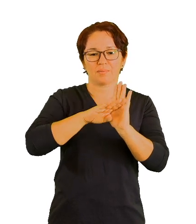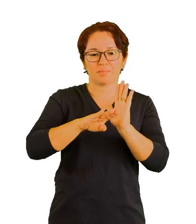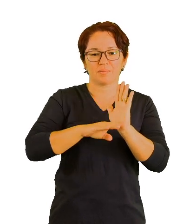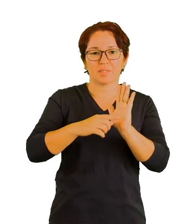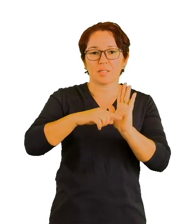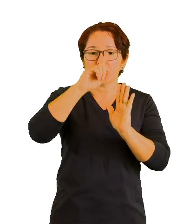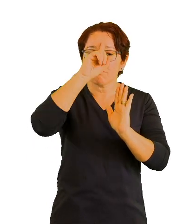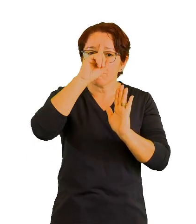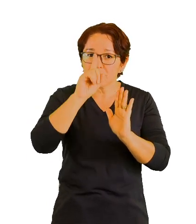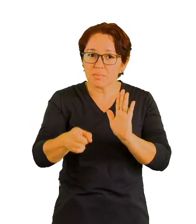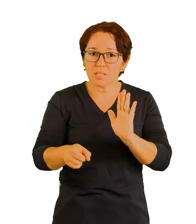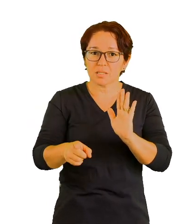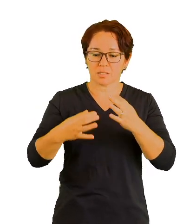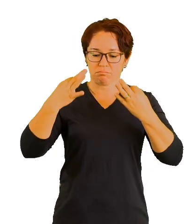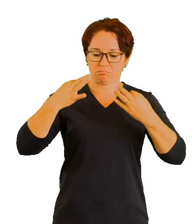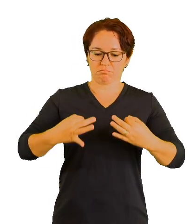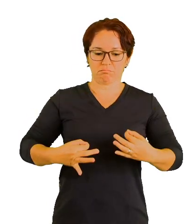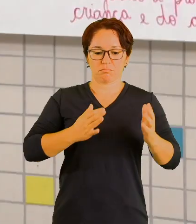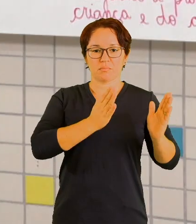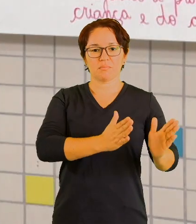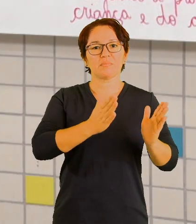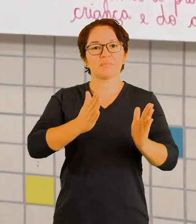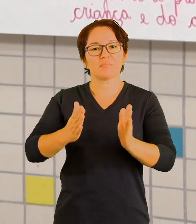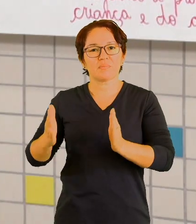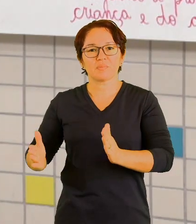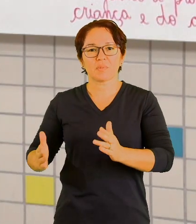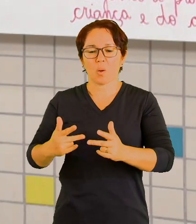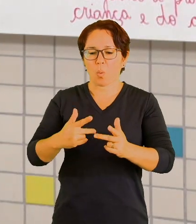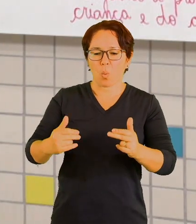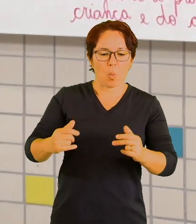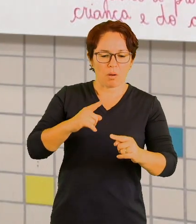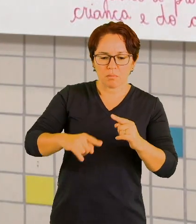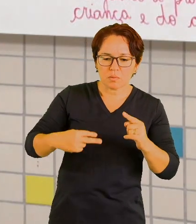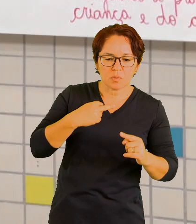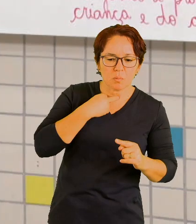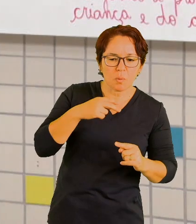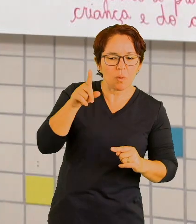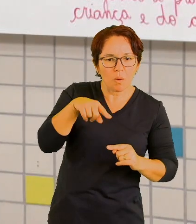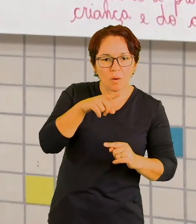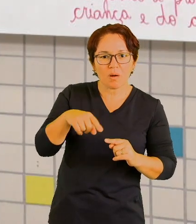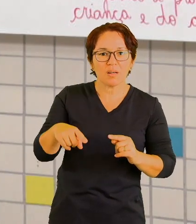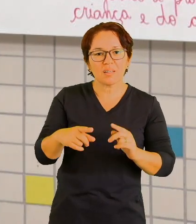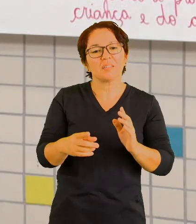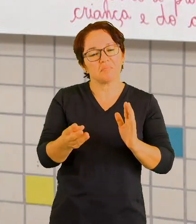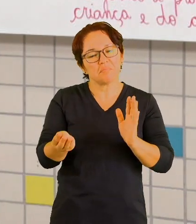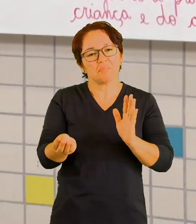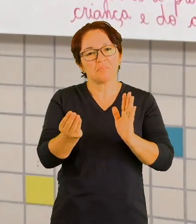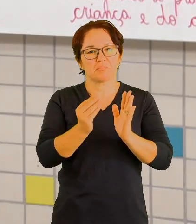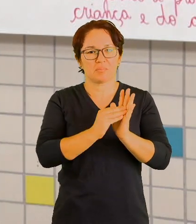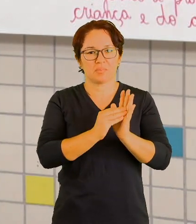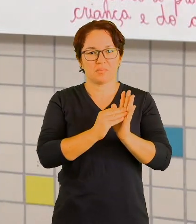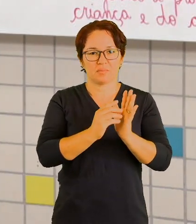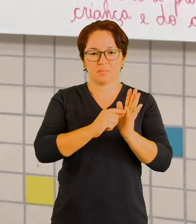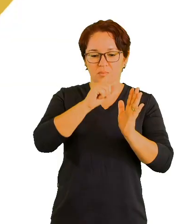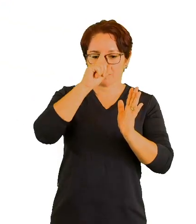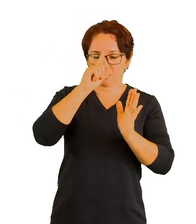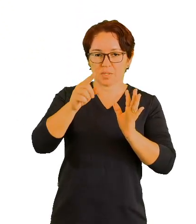regulação mútua de comportamentos. Essa é a função de qualquer texto